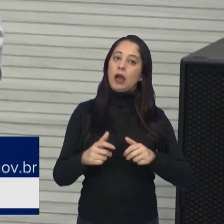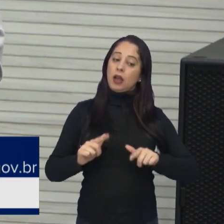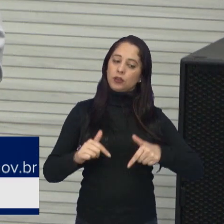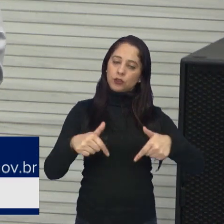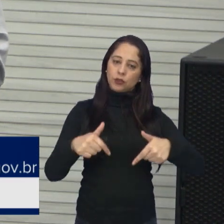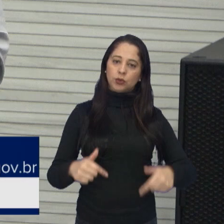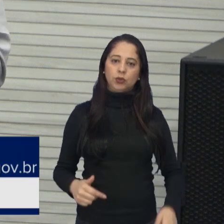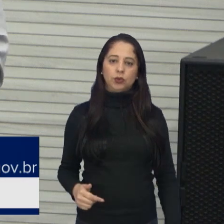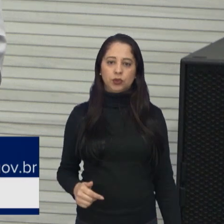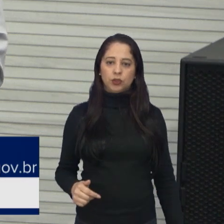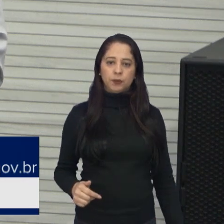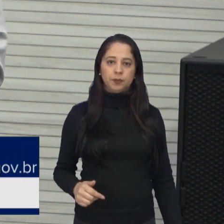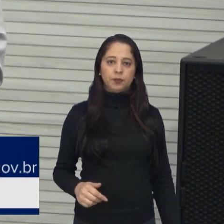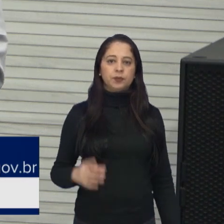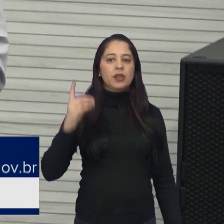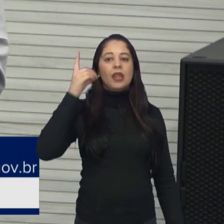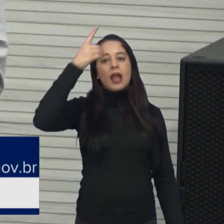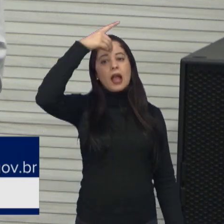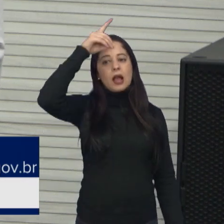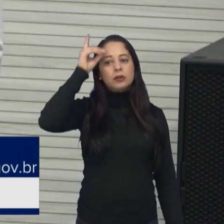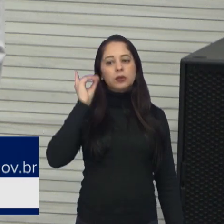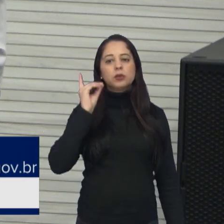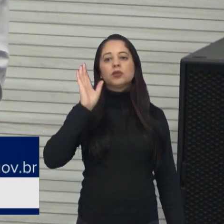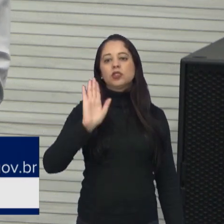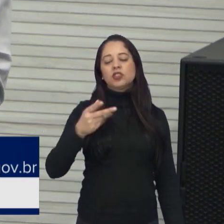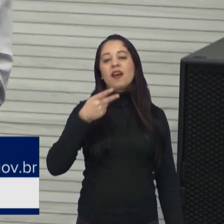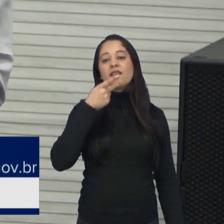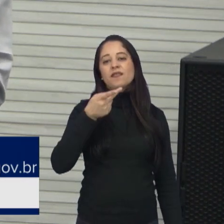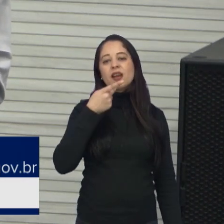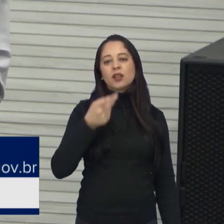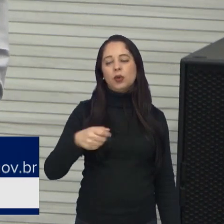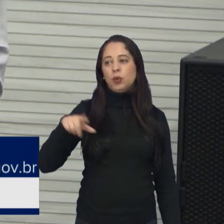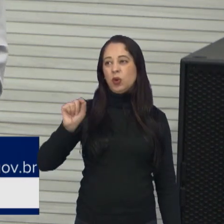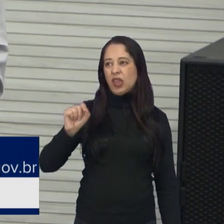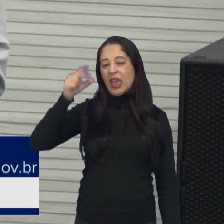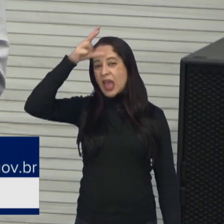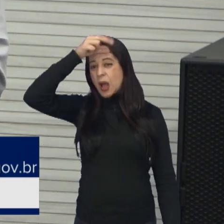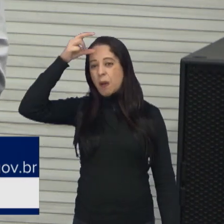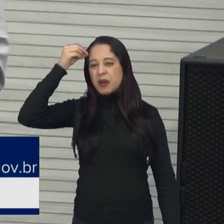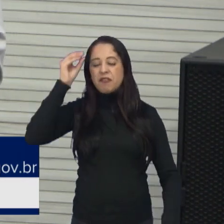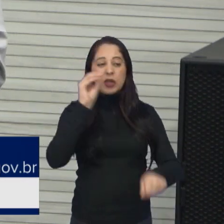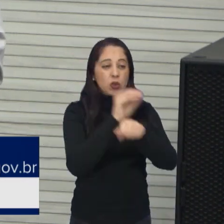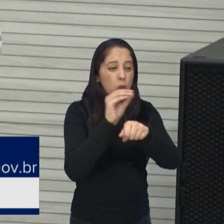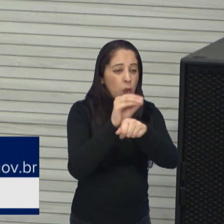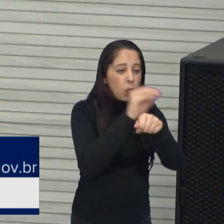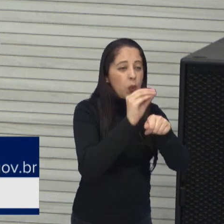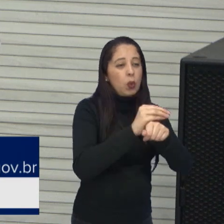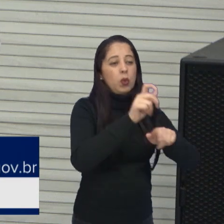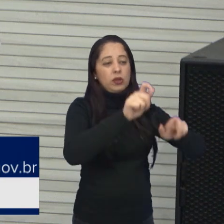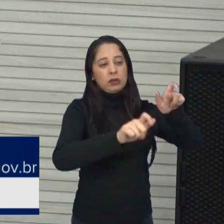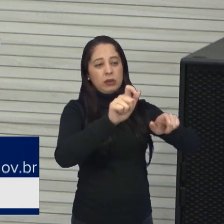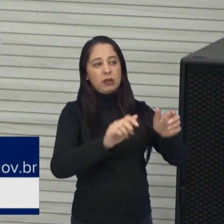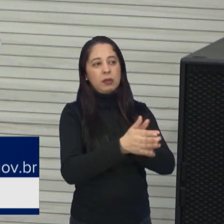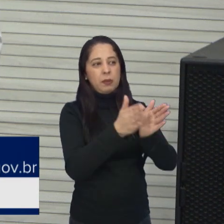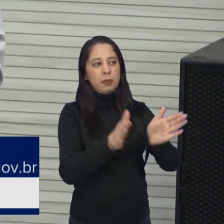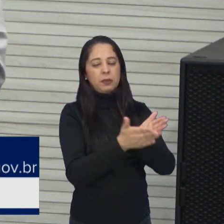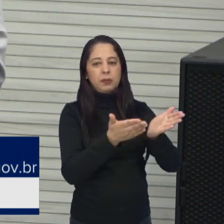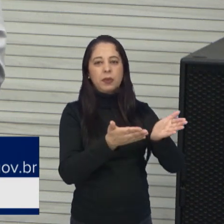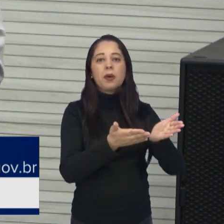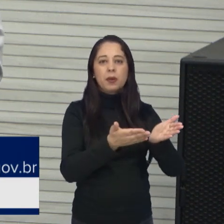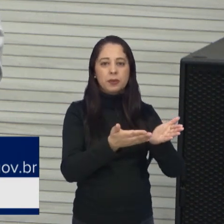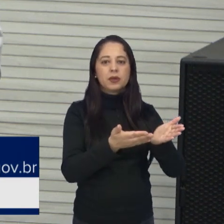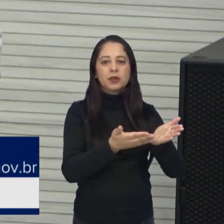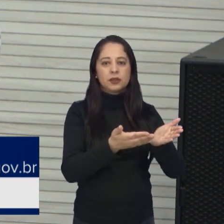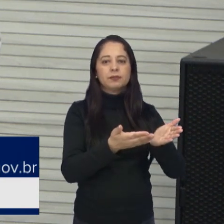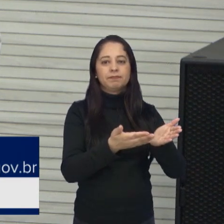Quanto ao que a Dulce falou, do chefe do executivo olhar para as pessoas carentes, não olha não. é que o momento é importante para esse projeto, que